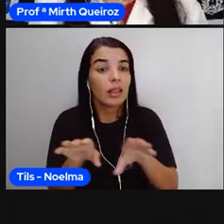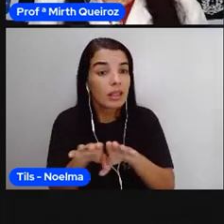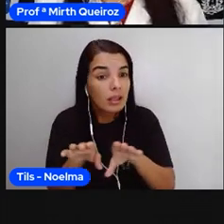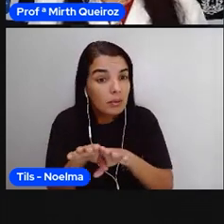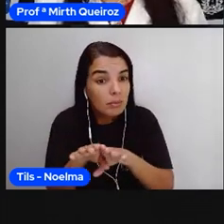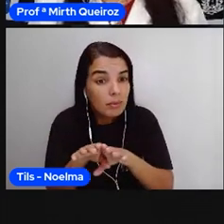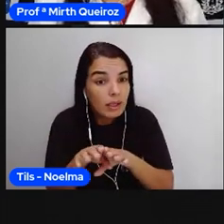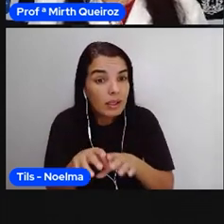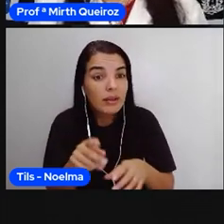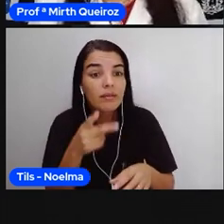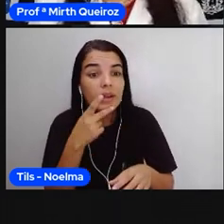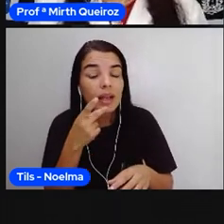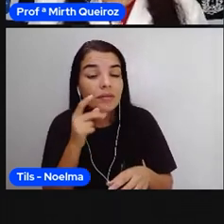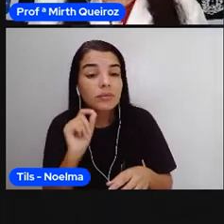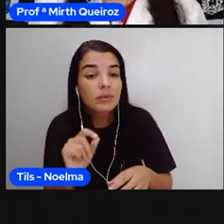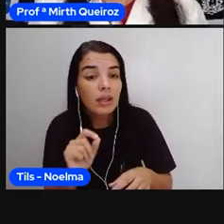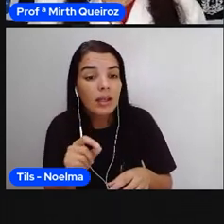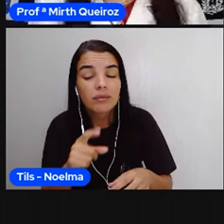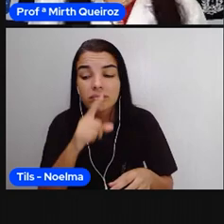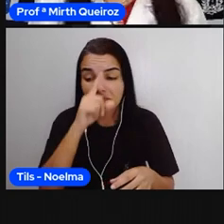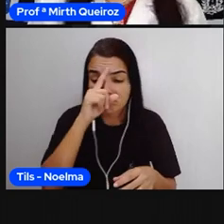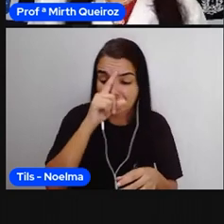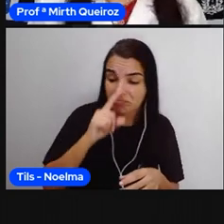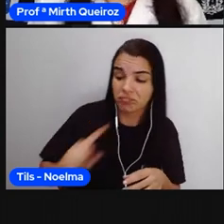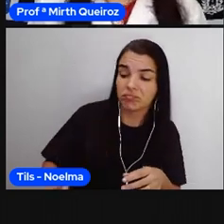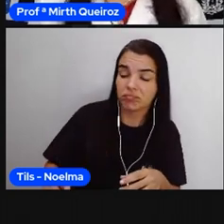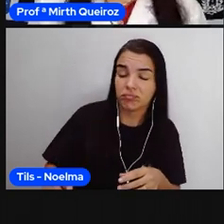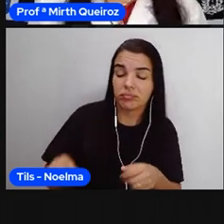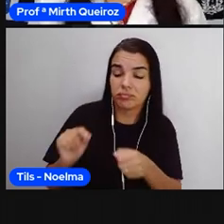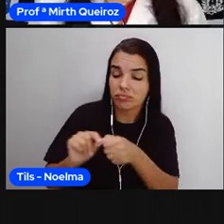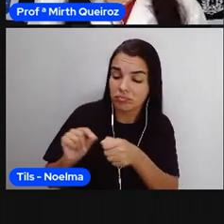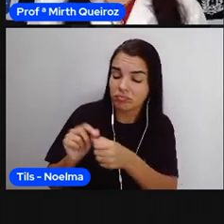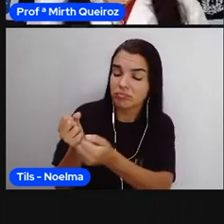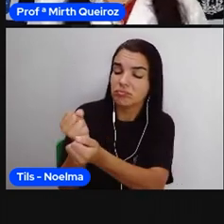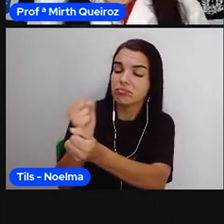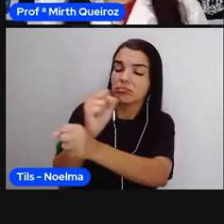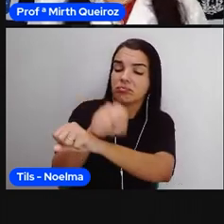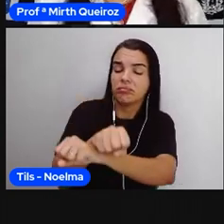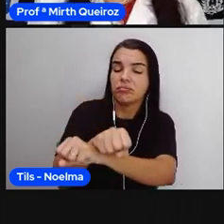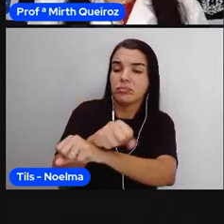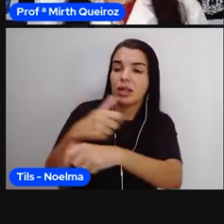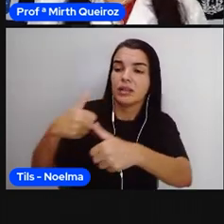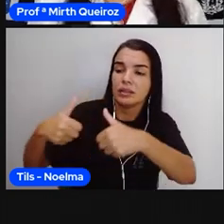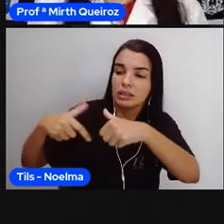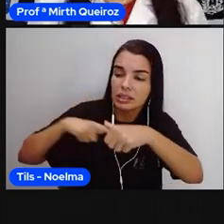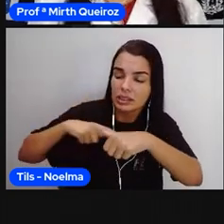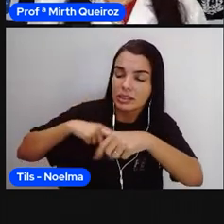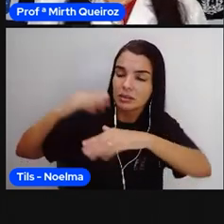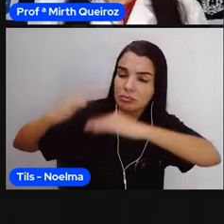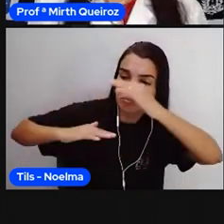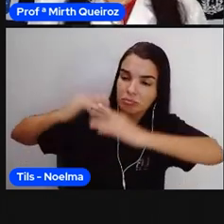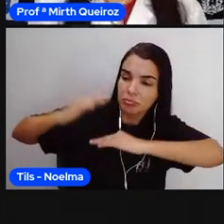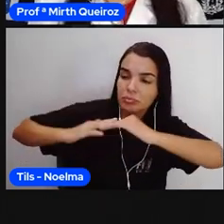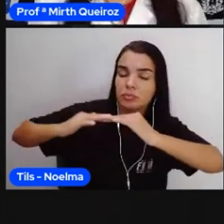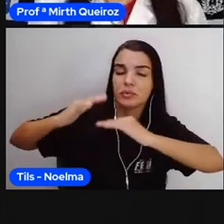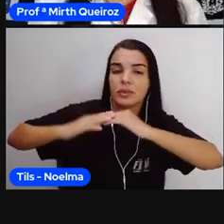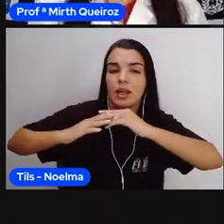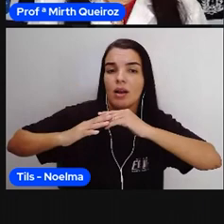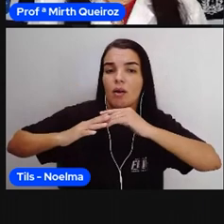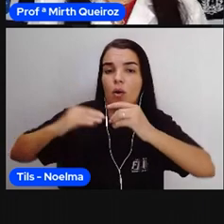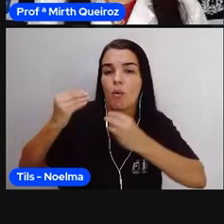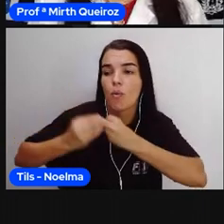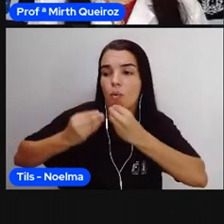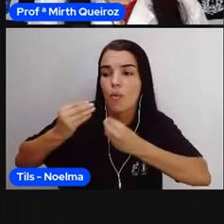trabalho. Ela era preparada para esse mundo do trabalho, né? Para ter ofícios. O trabalho era tido para essas crianças,